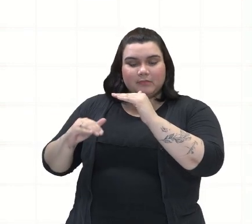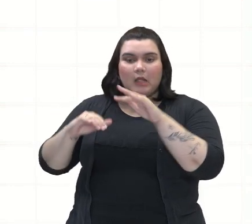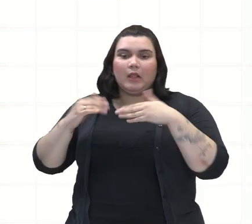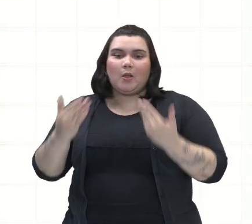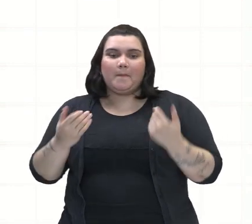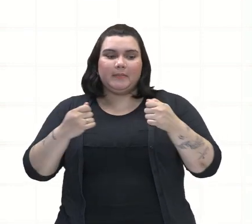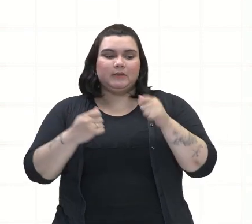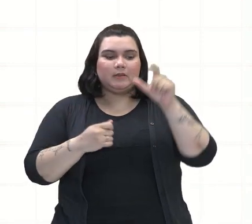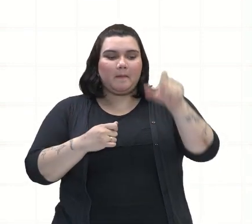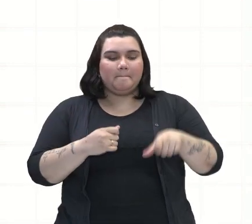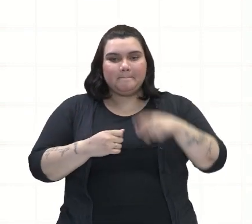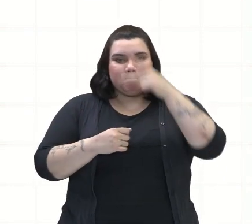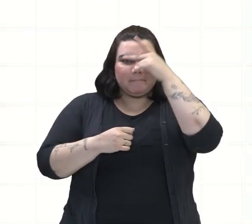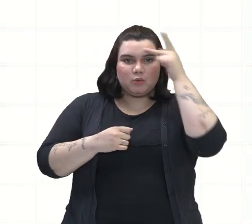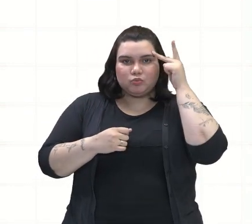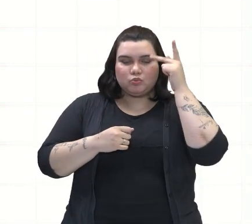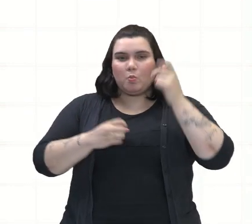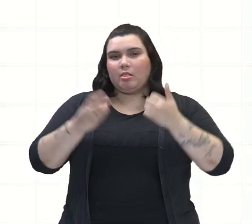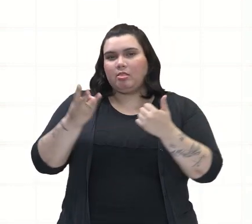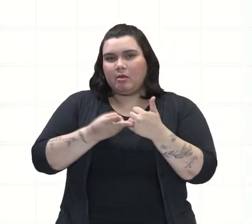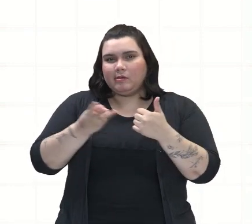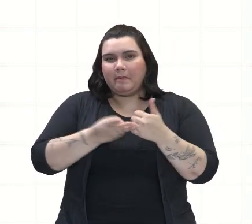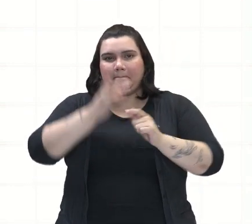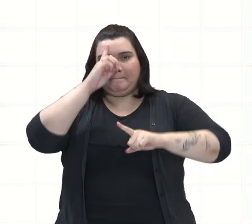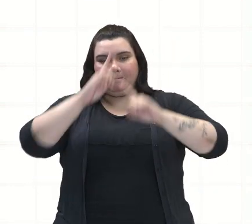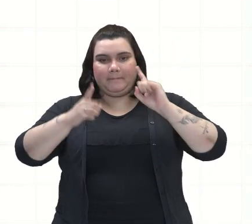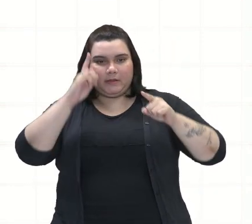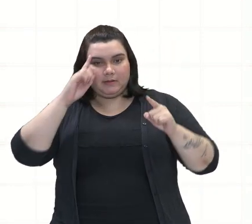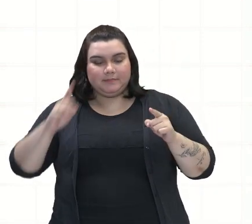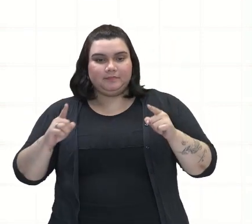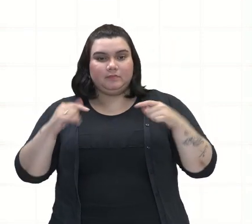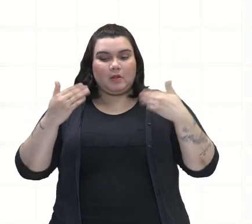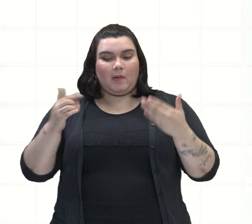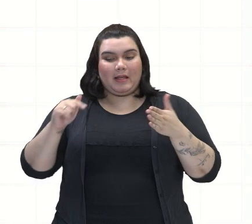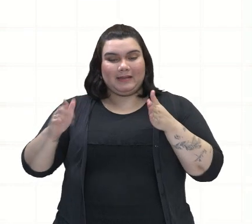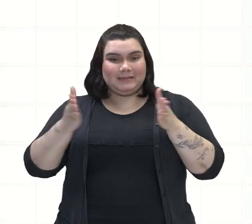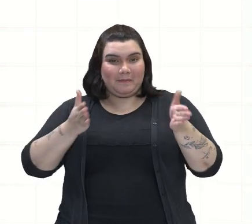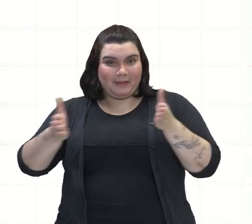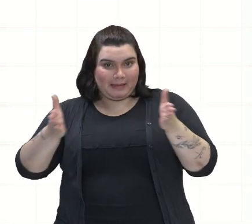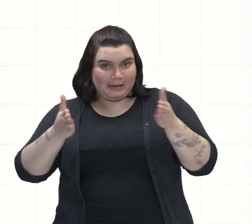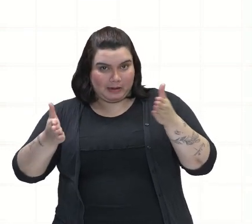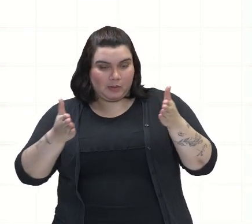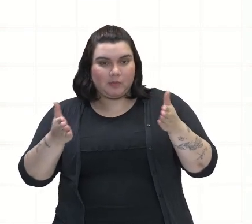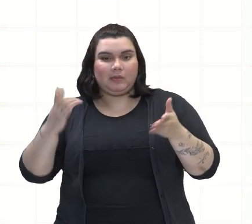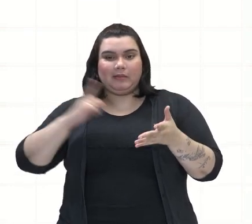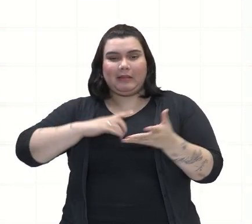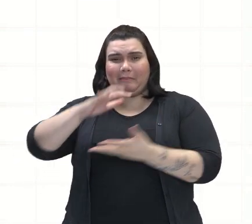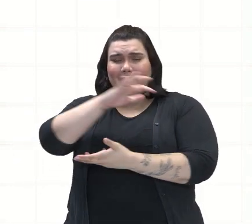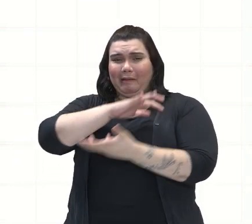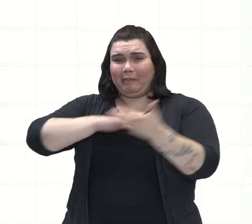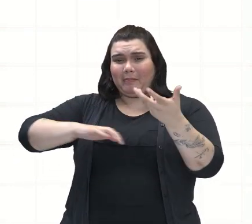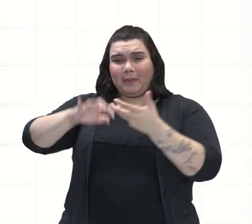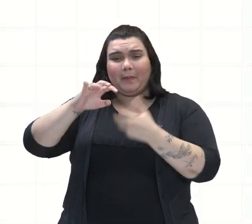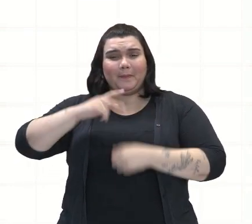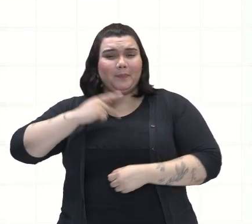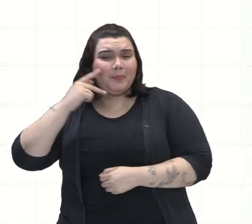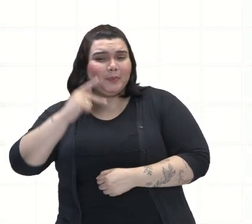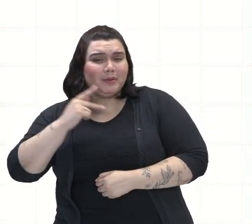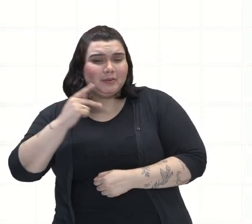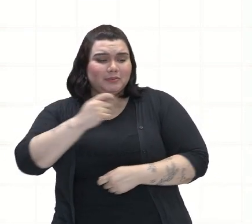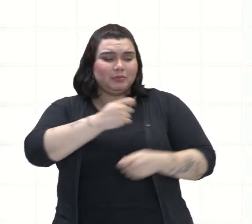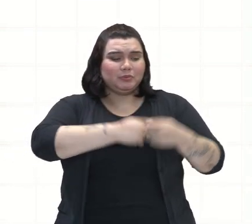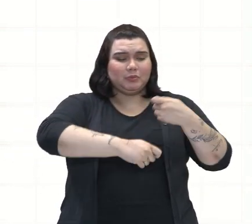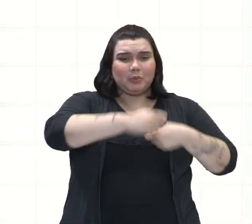diversos conflitos políticos, sociais e econômicos. Olha só que